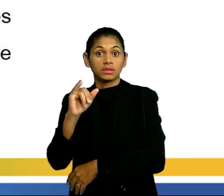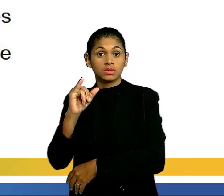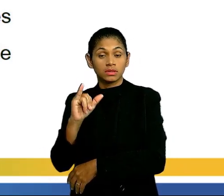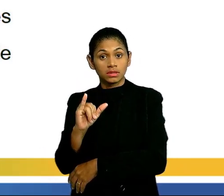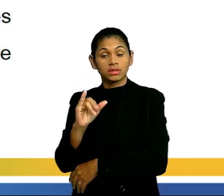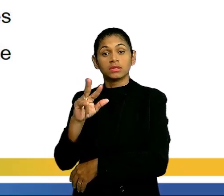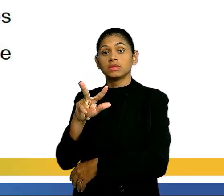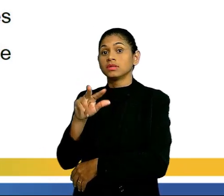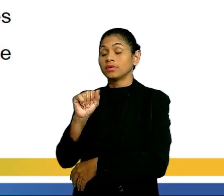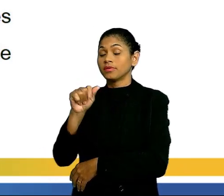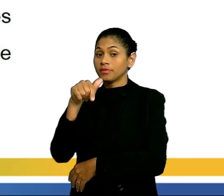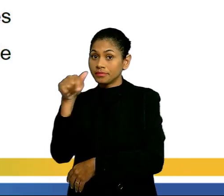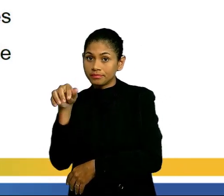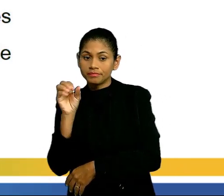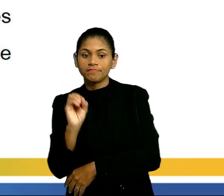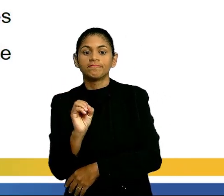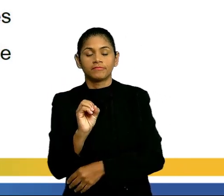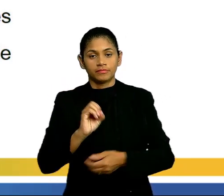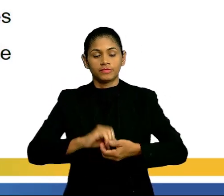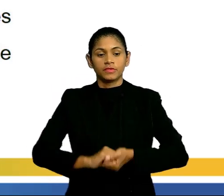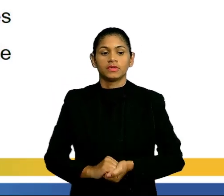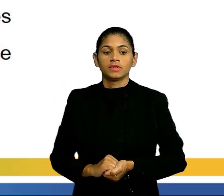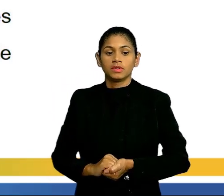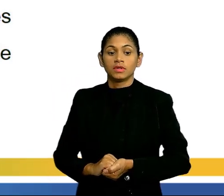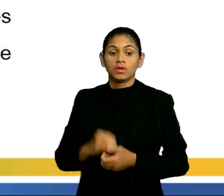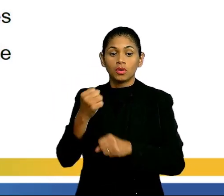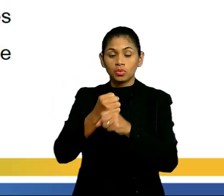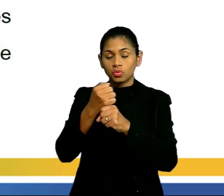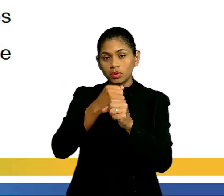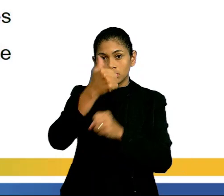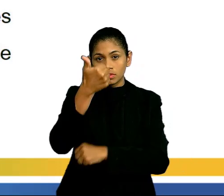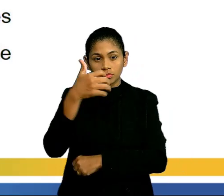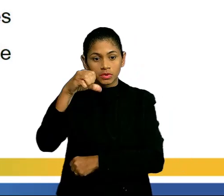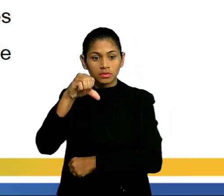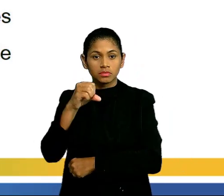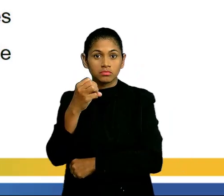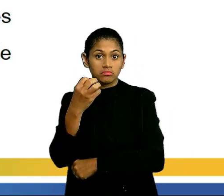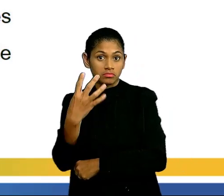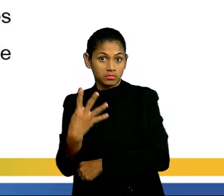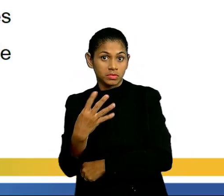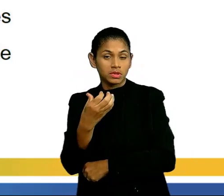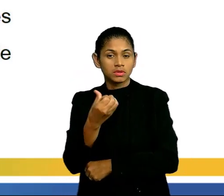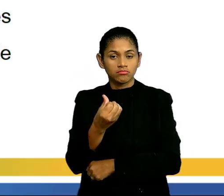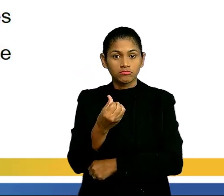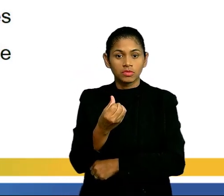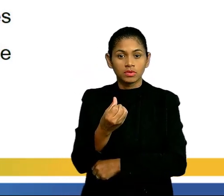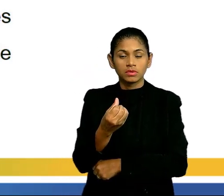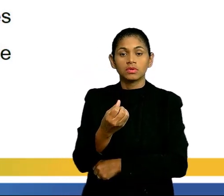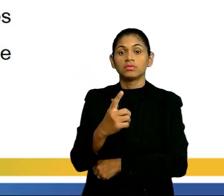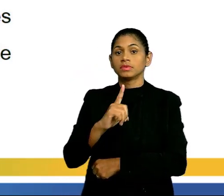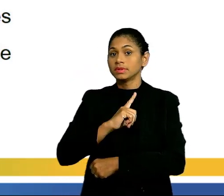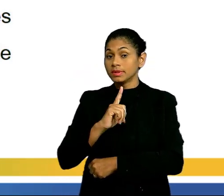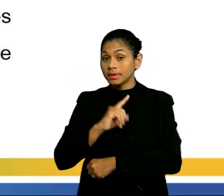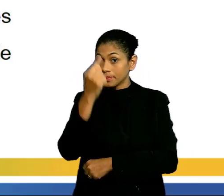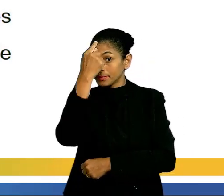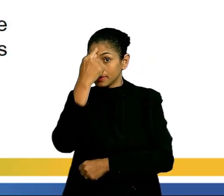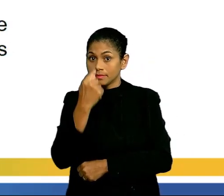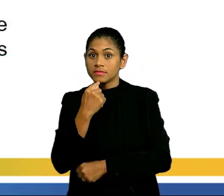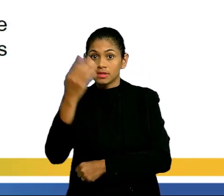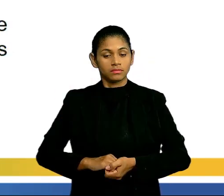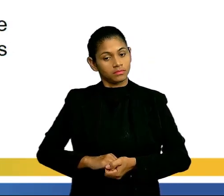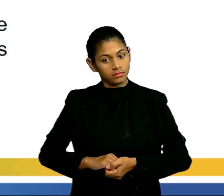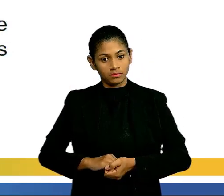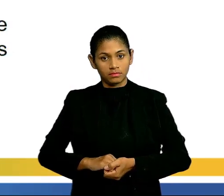do Distrito Federal, em 1946. Ao lado aí vocês podem observar uma imagem do